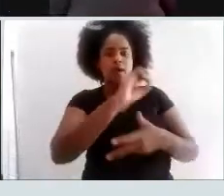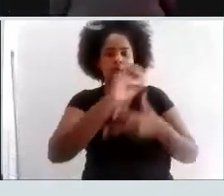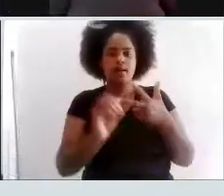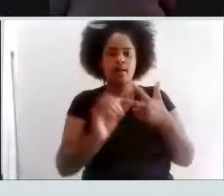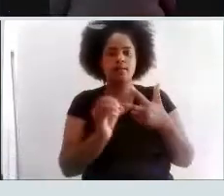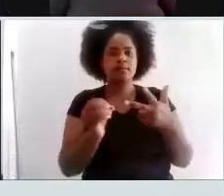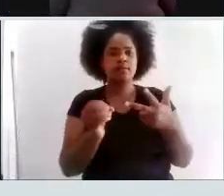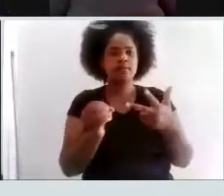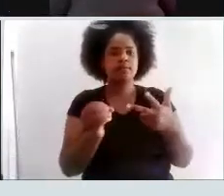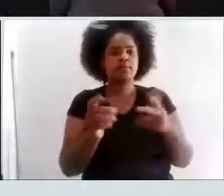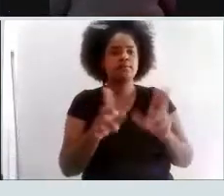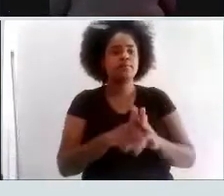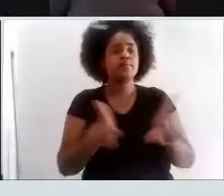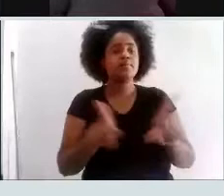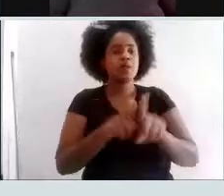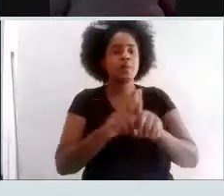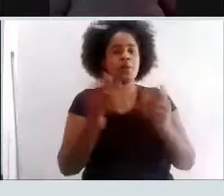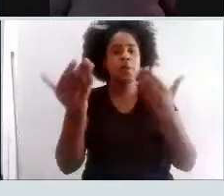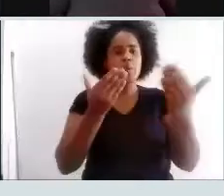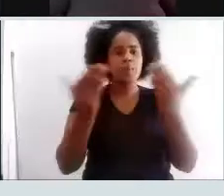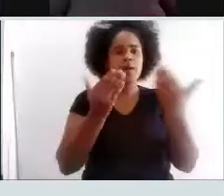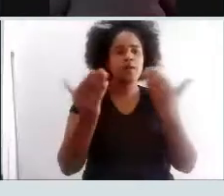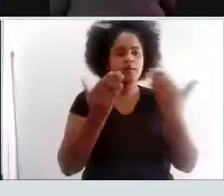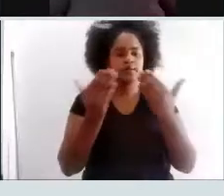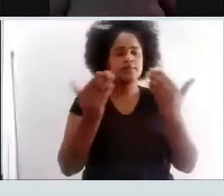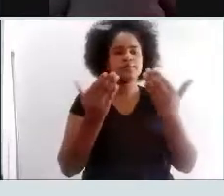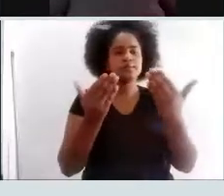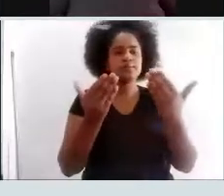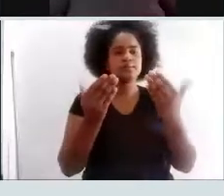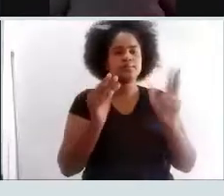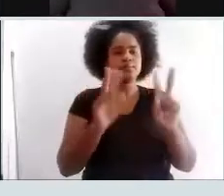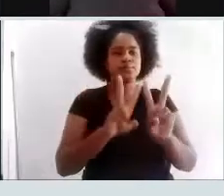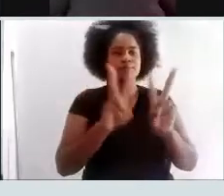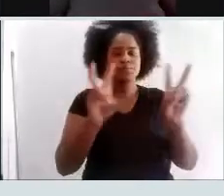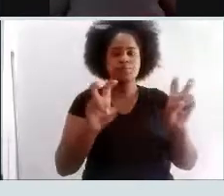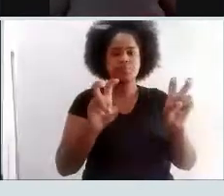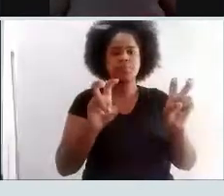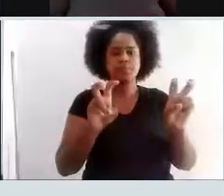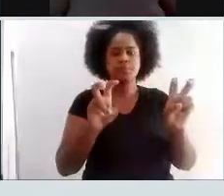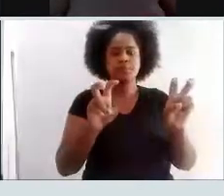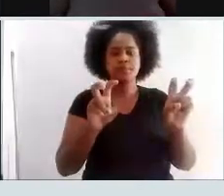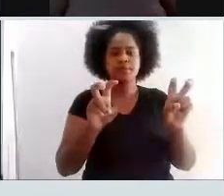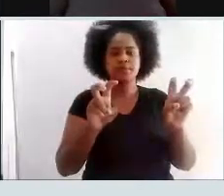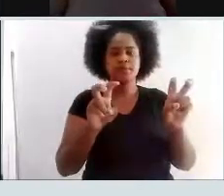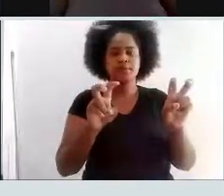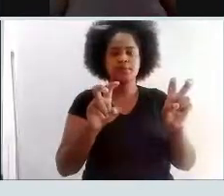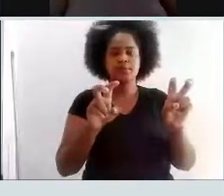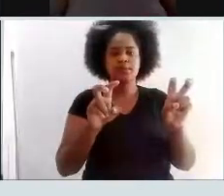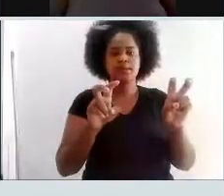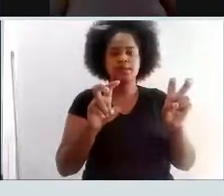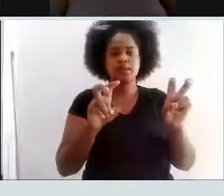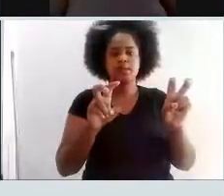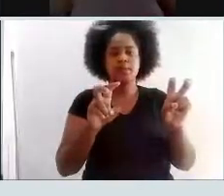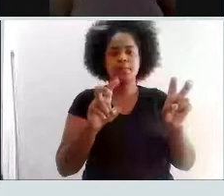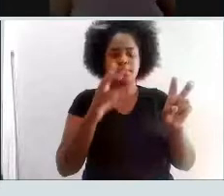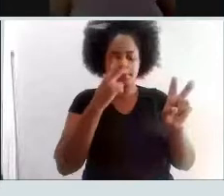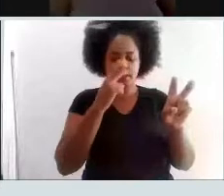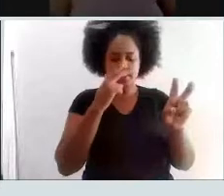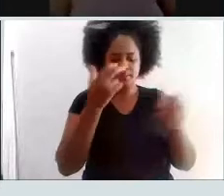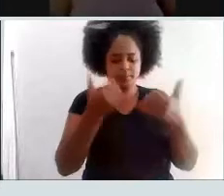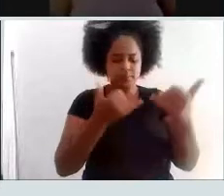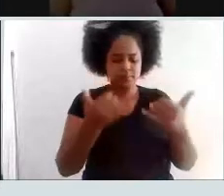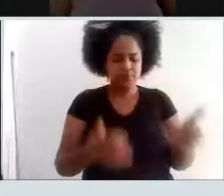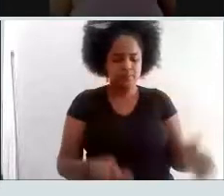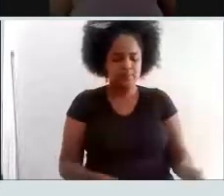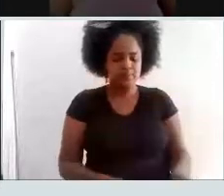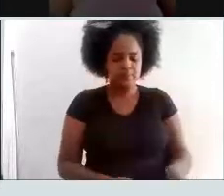não sei se considera meme hoje em dia, mas que todo mundo utiliza, né, que é do